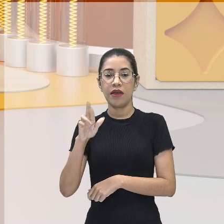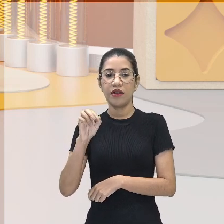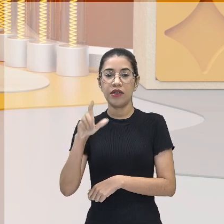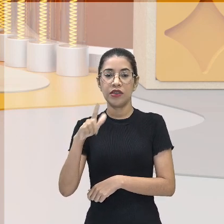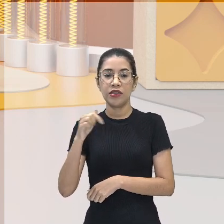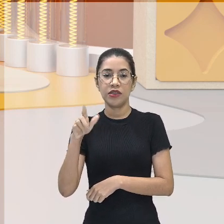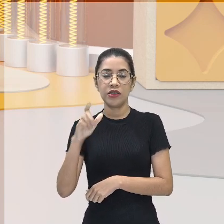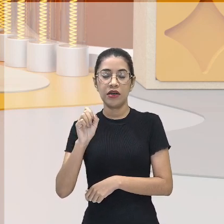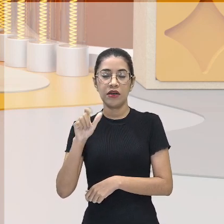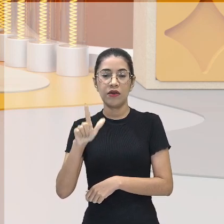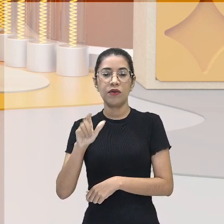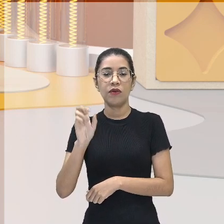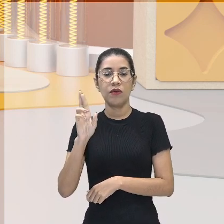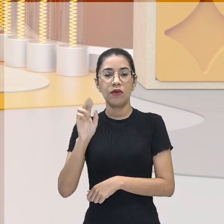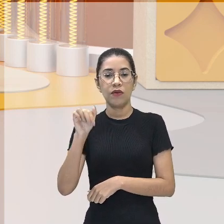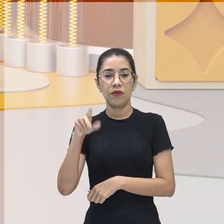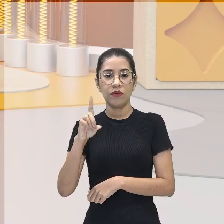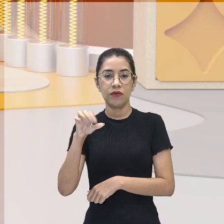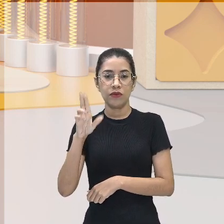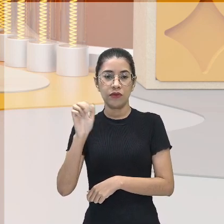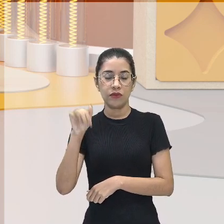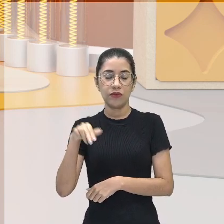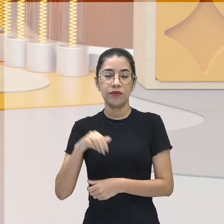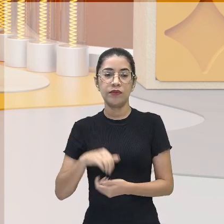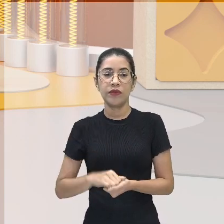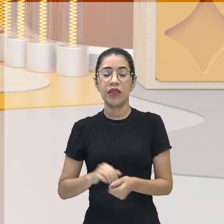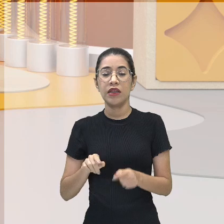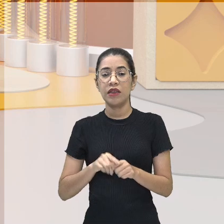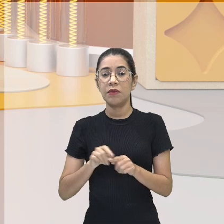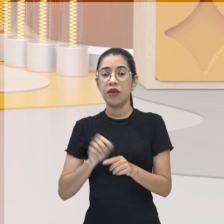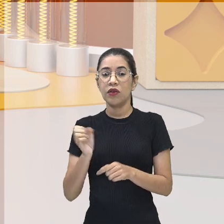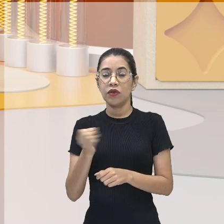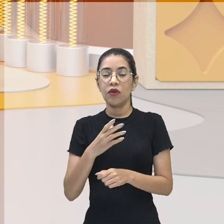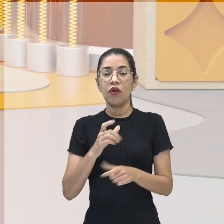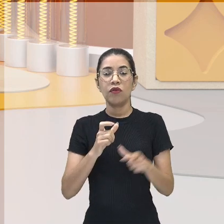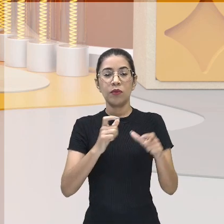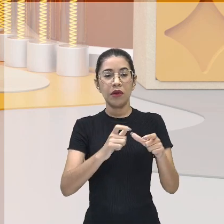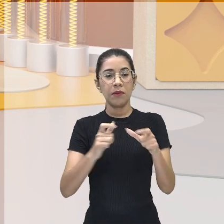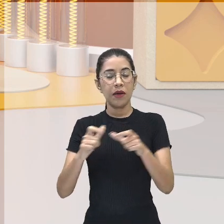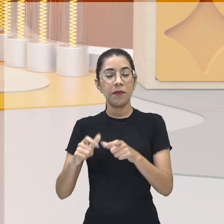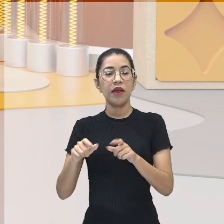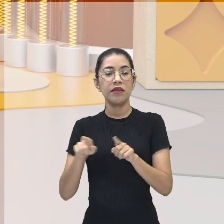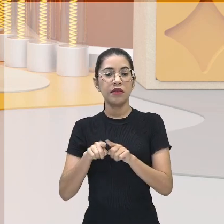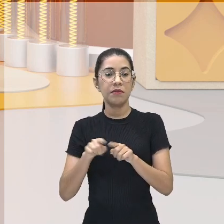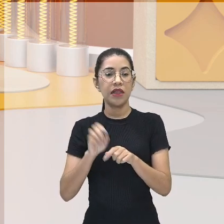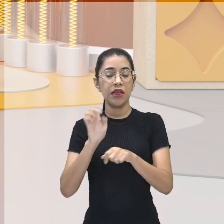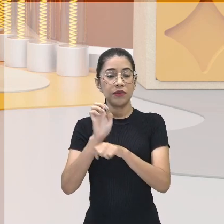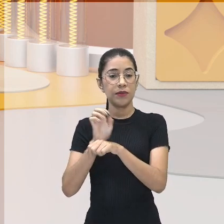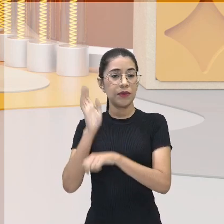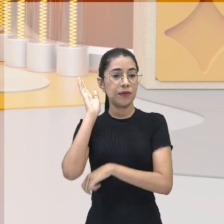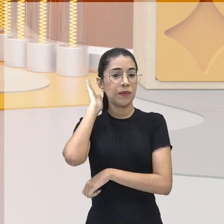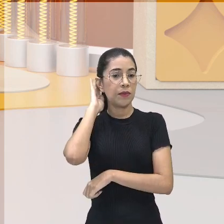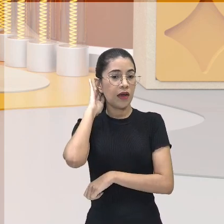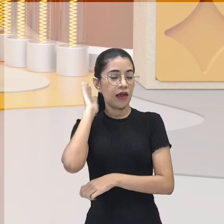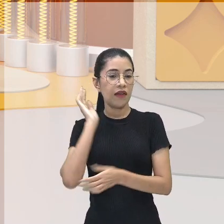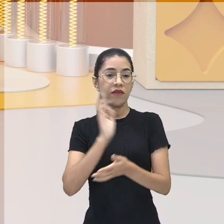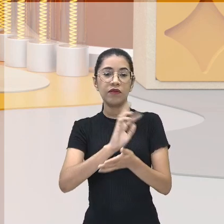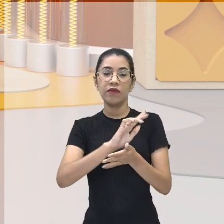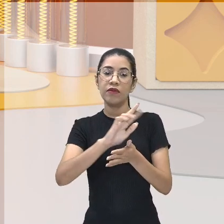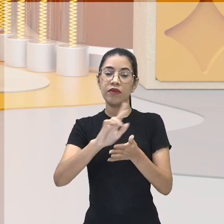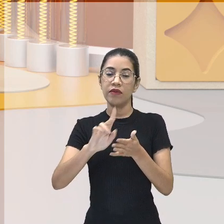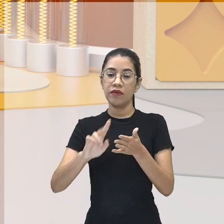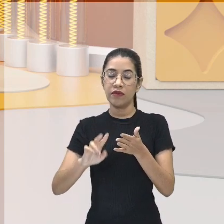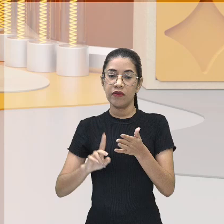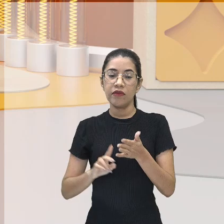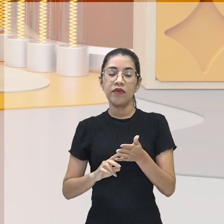hierarquia. E aí nós temos também o surgimento de novos distritos ali no Pará, né? Bela Vista, Moraes Almeida,